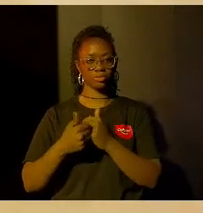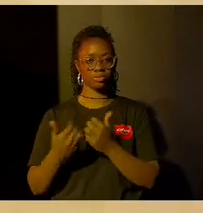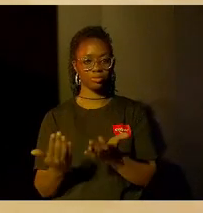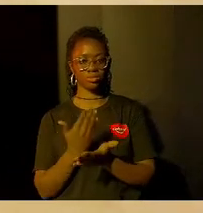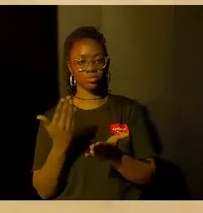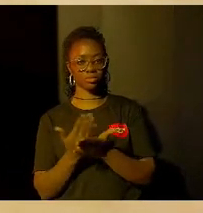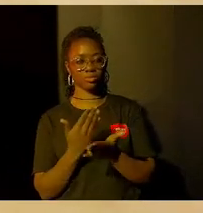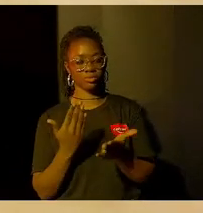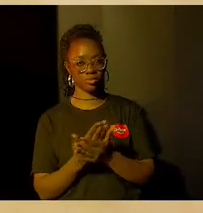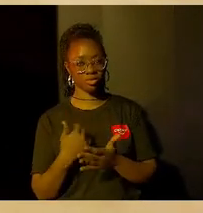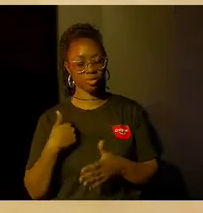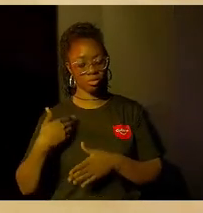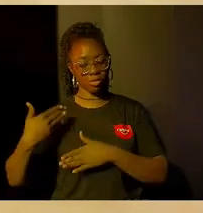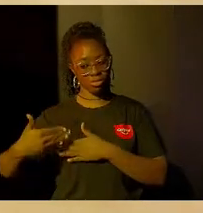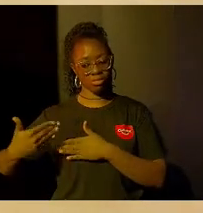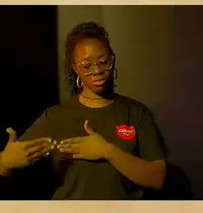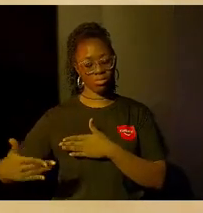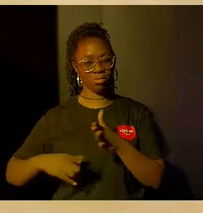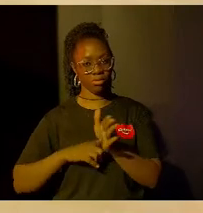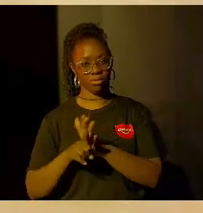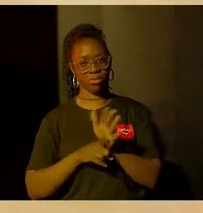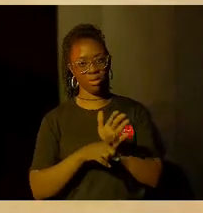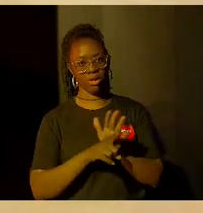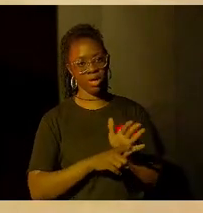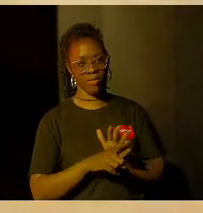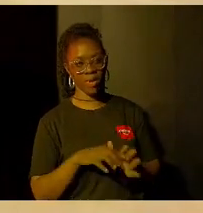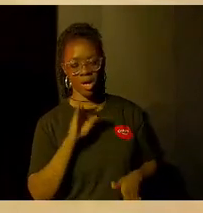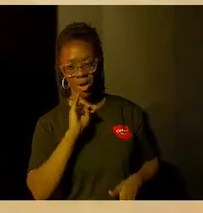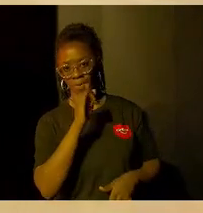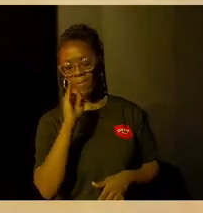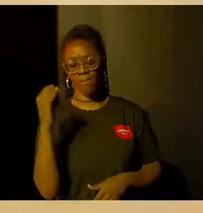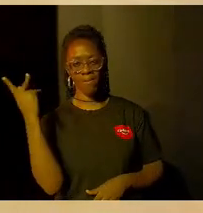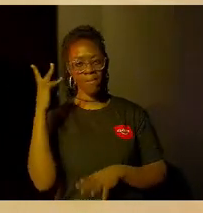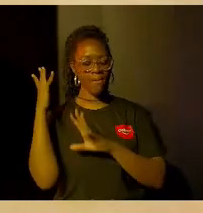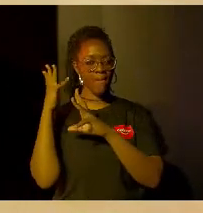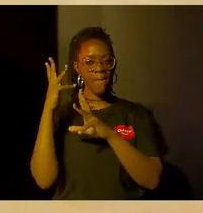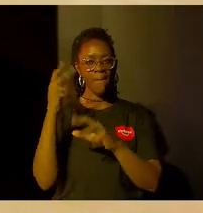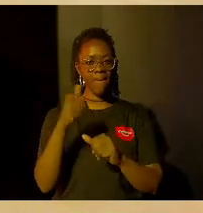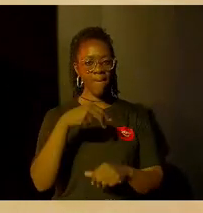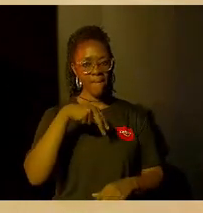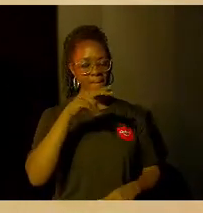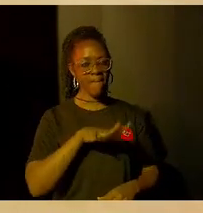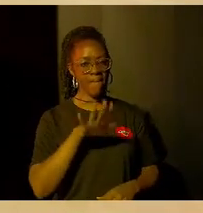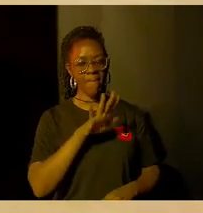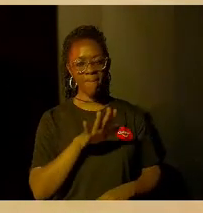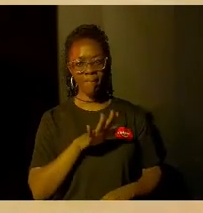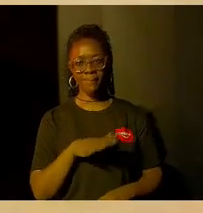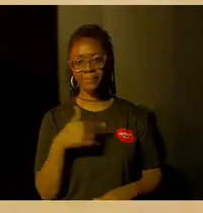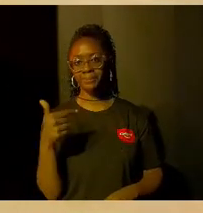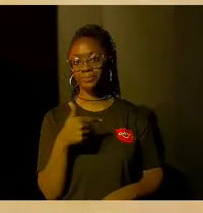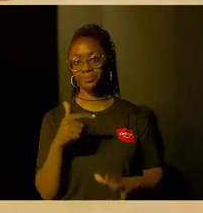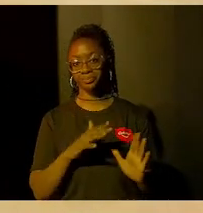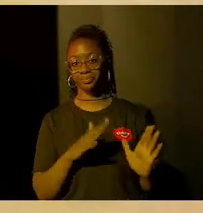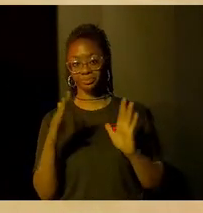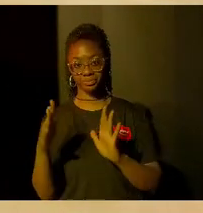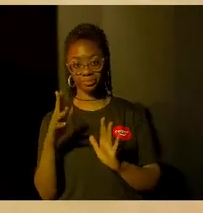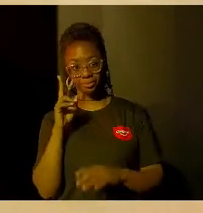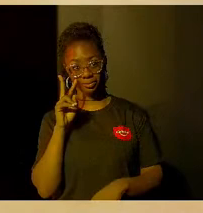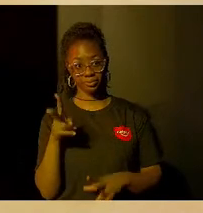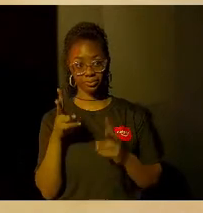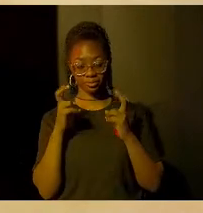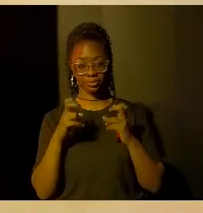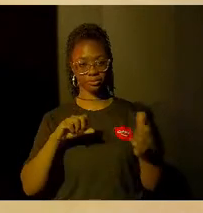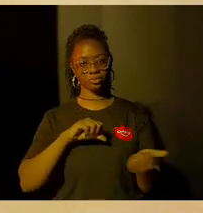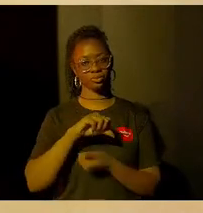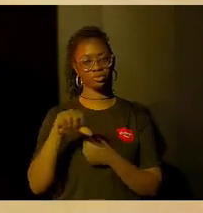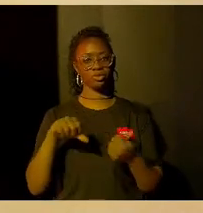nossa nação né que é o segundo ato da peça quando eu falo o segundo ato a gente já vê que mudou porque aí tá novo